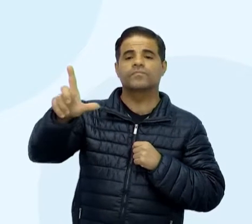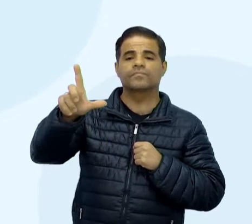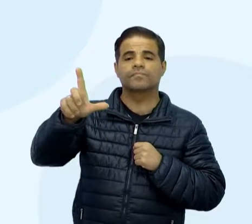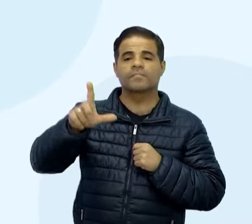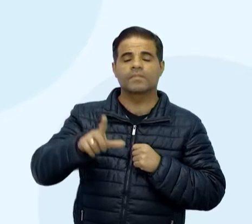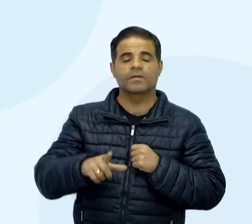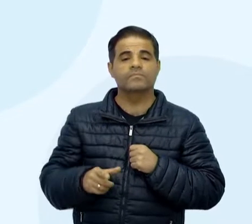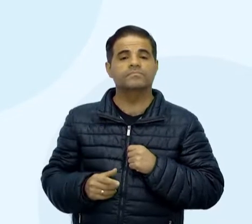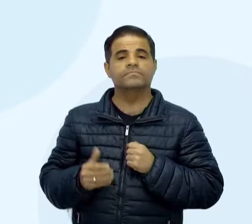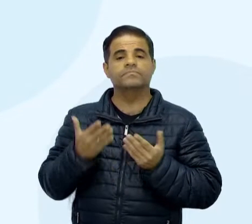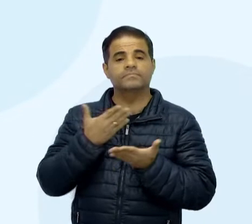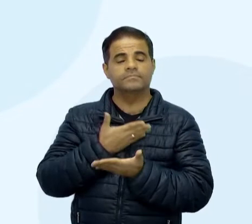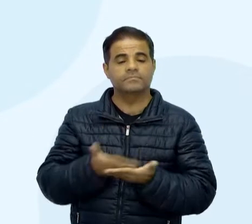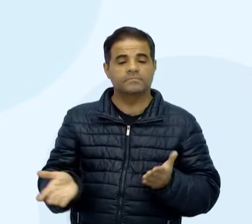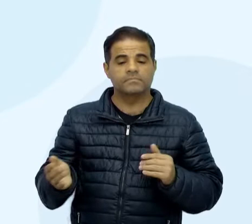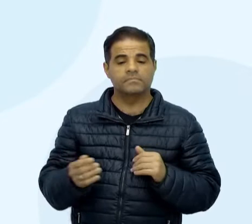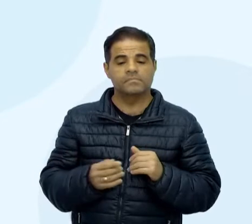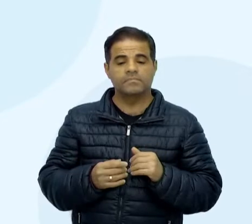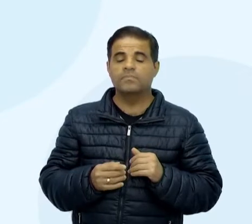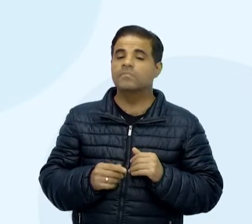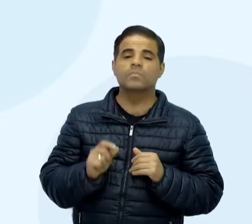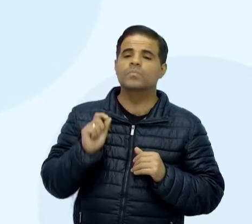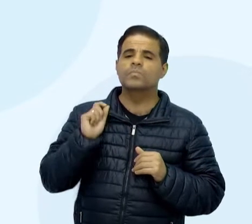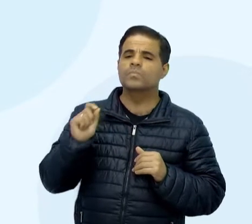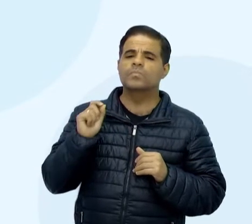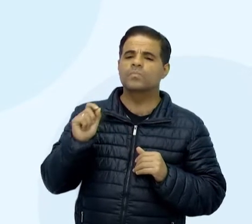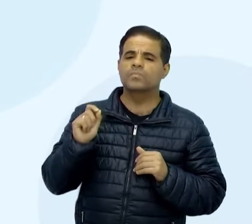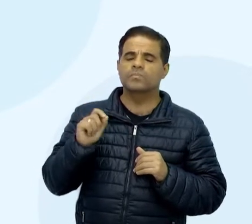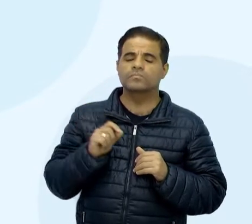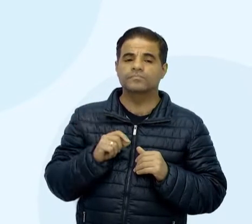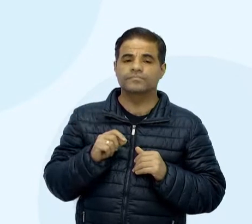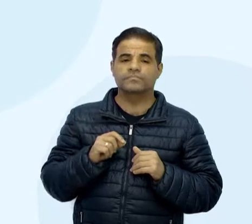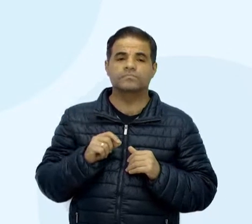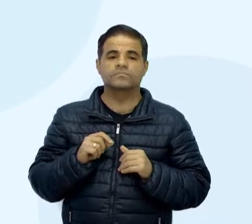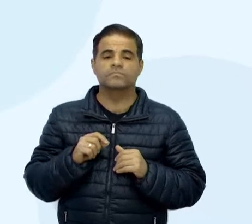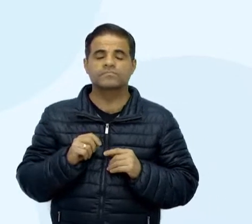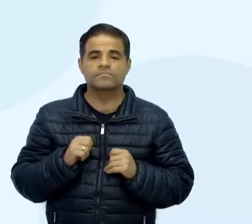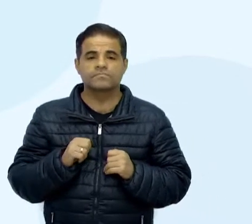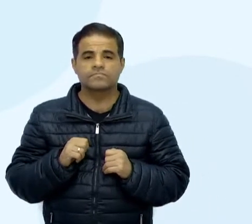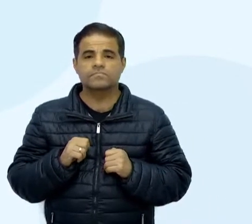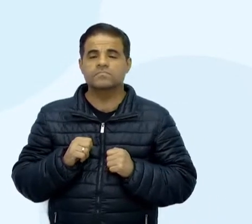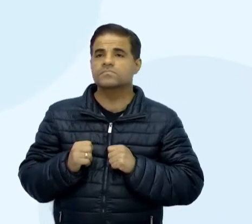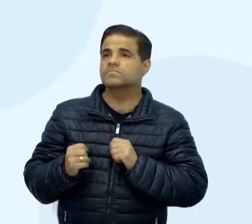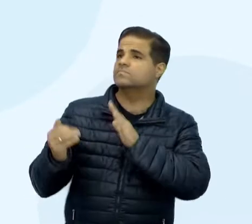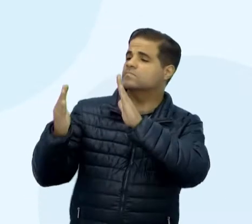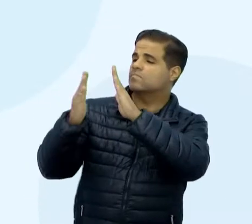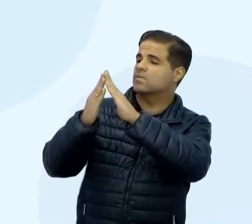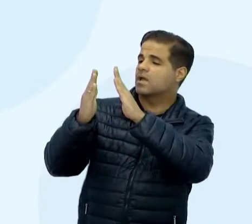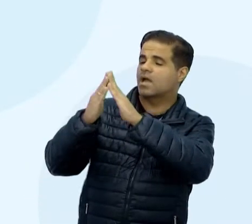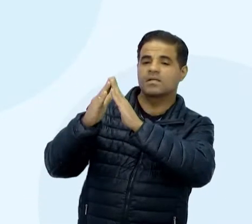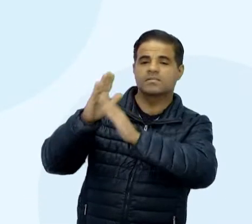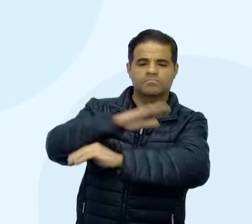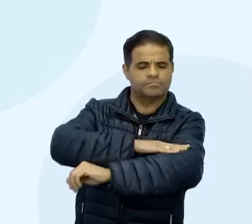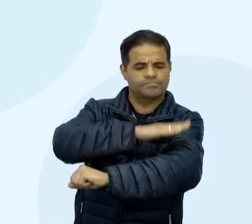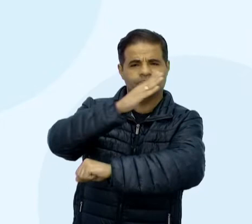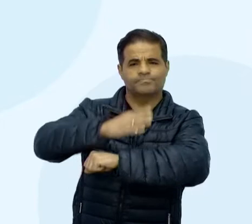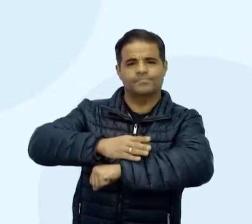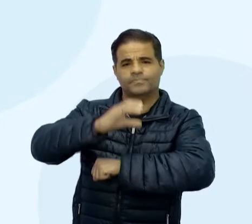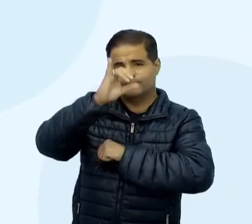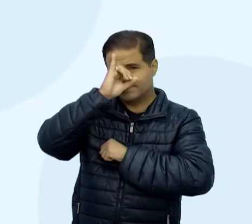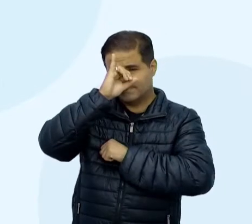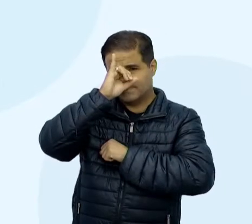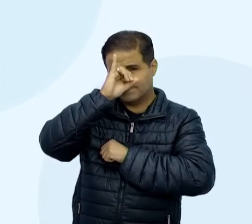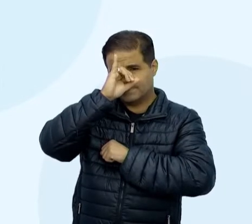Bem, basicamente, aqui nós temos a imagem, né, onde ficava o cortiço cabeça de porco, e se vocês